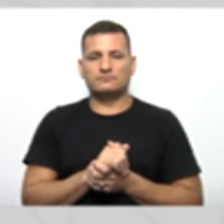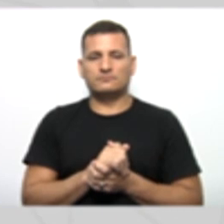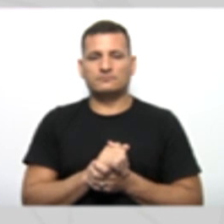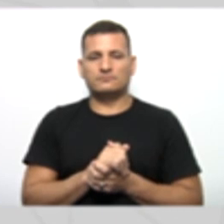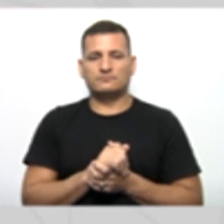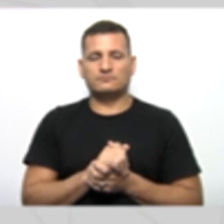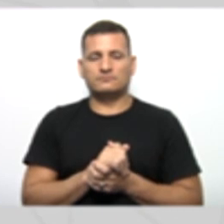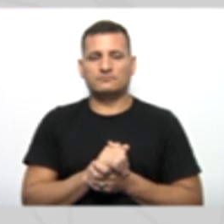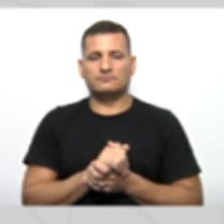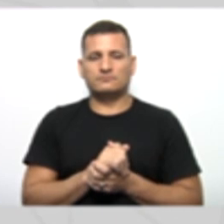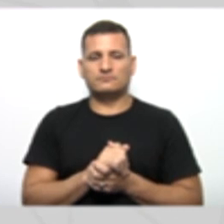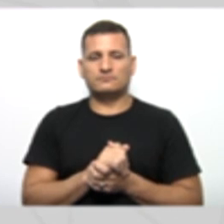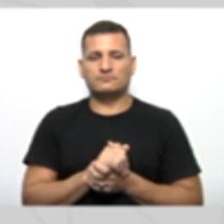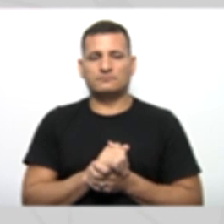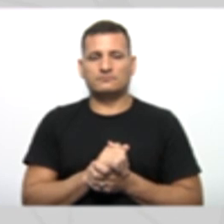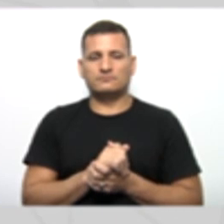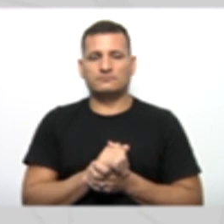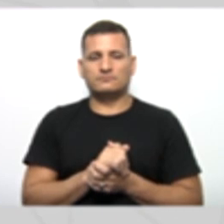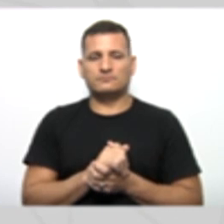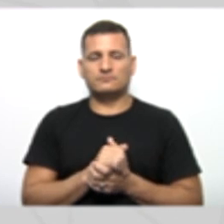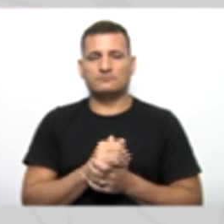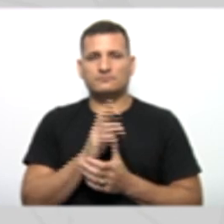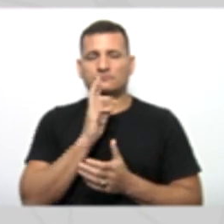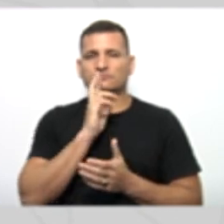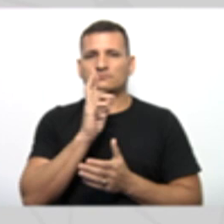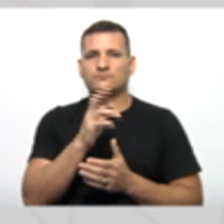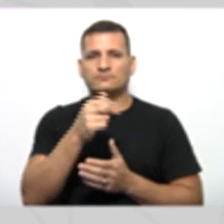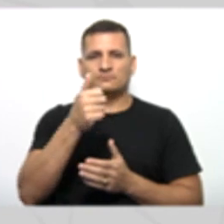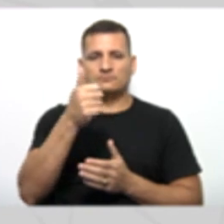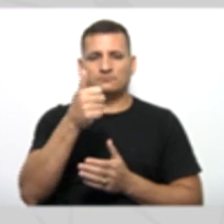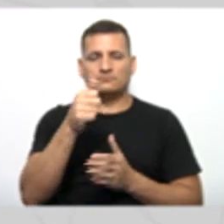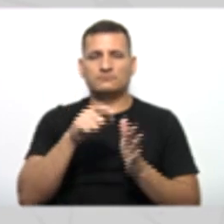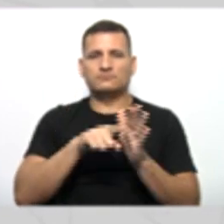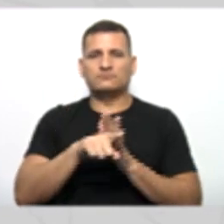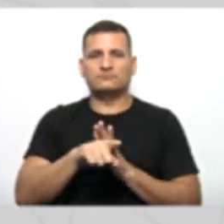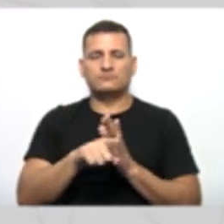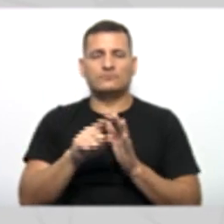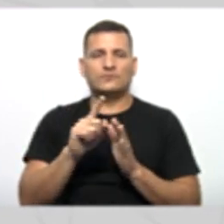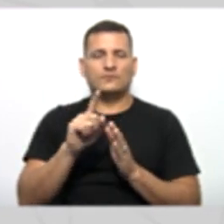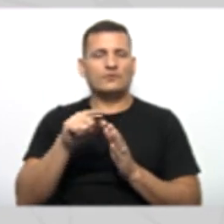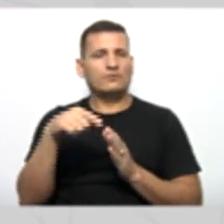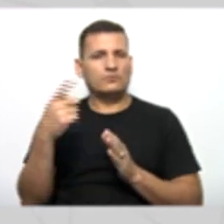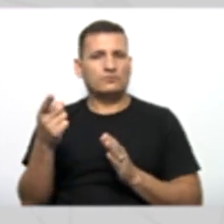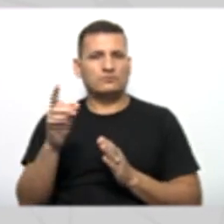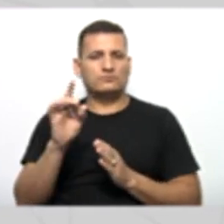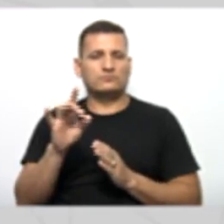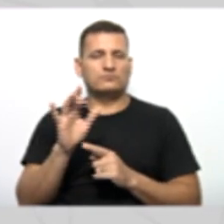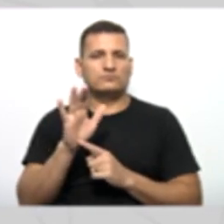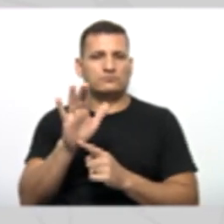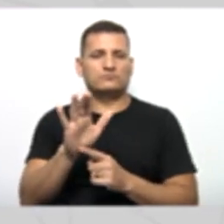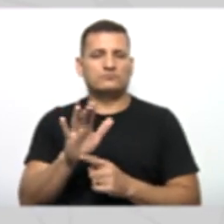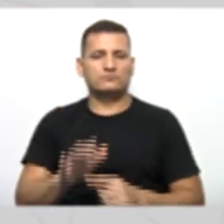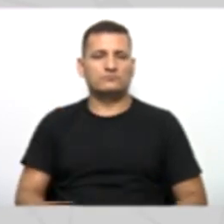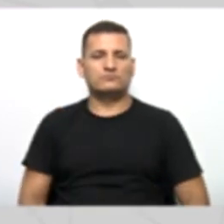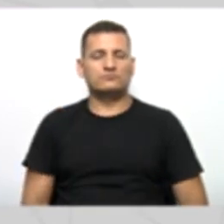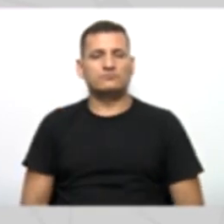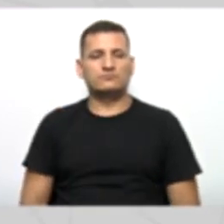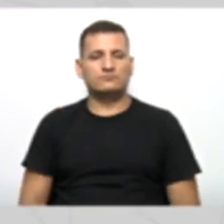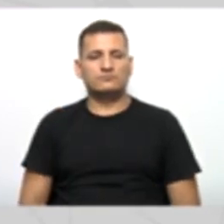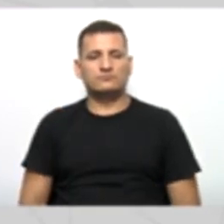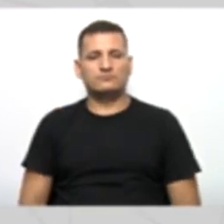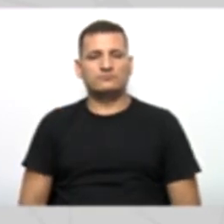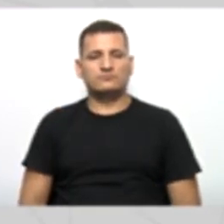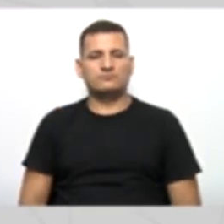tranquilo, certo? Eu vou deixar essa resposta da questão 1 para o final aí, para mostrar para vocês, certo? Que a gente